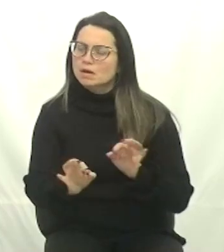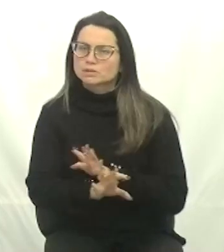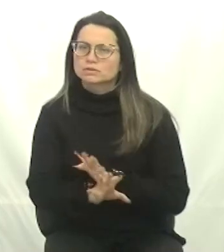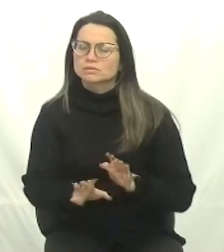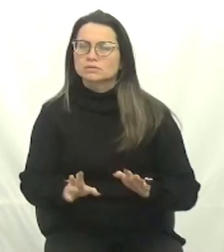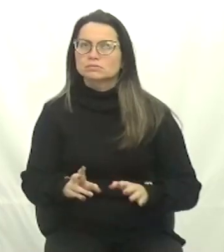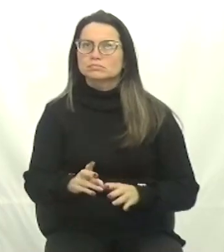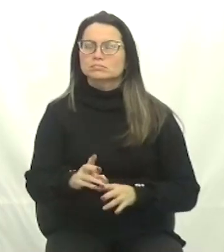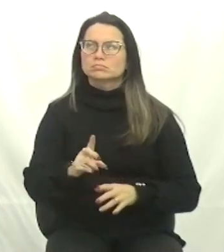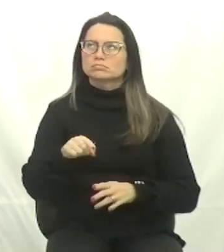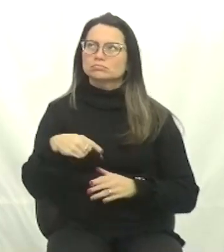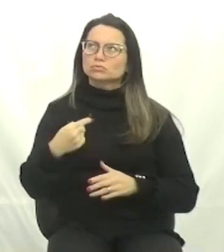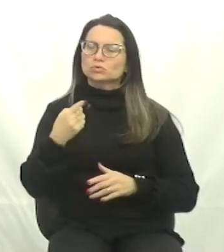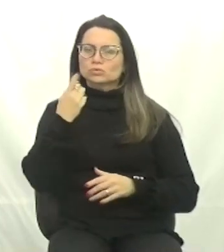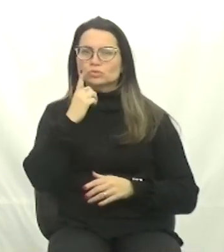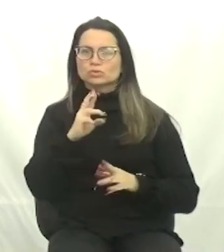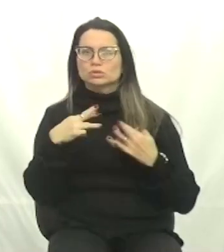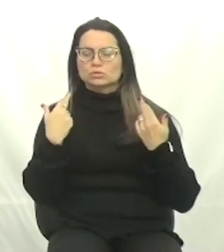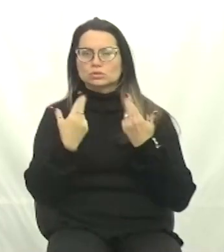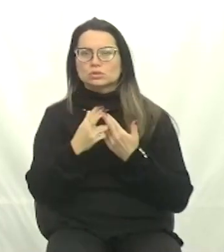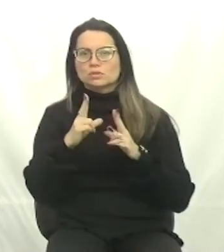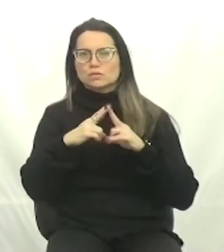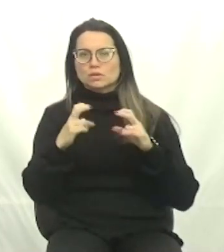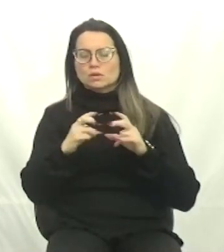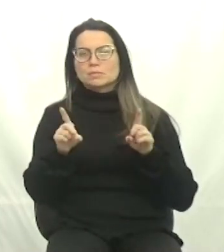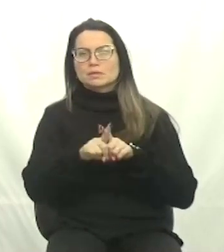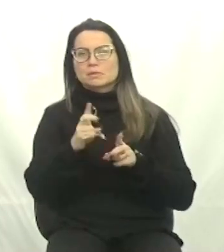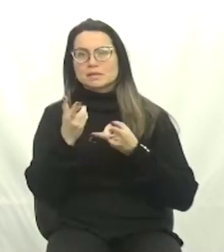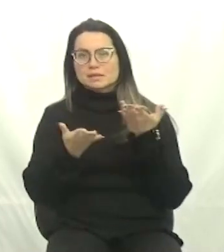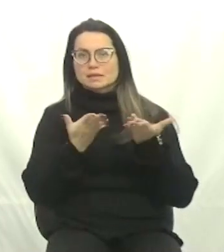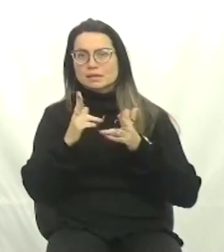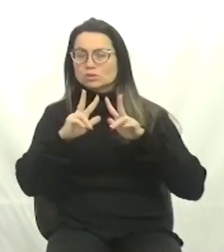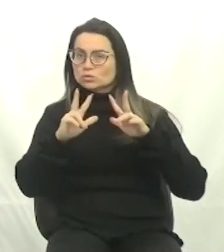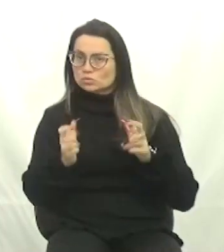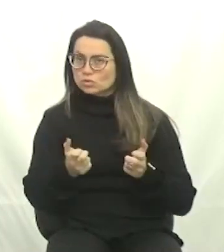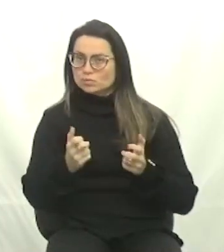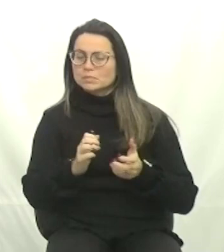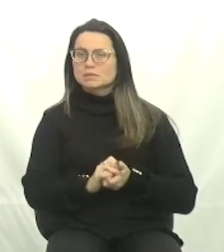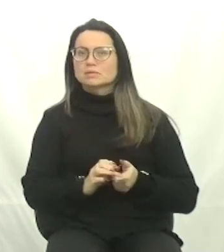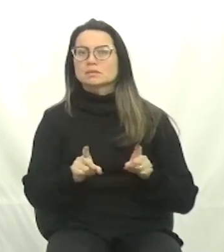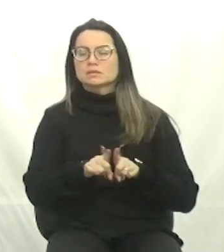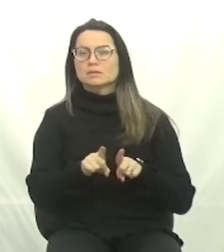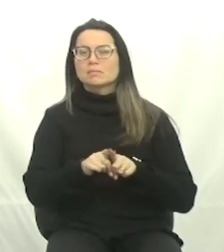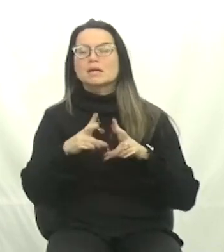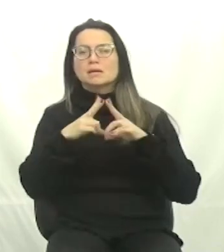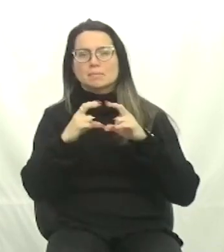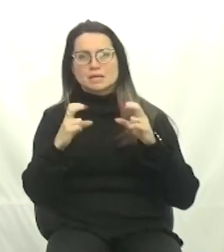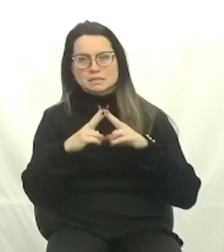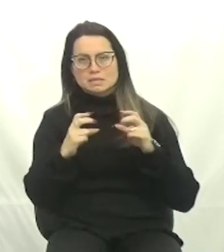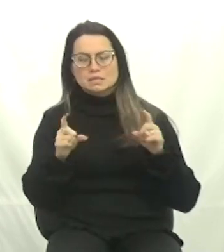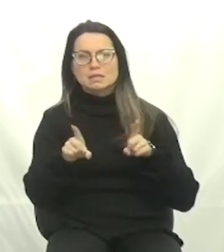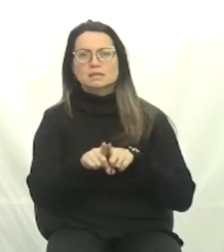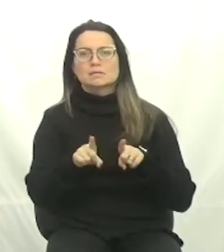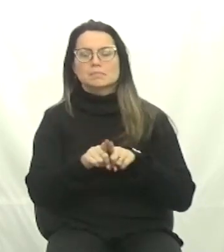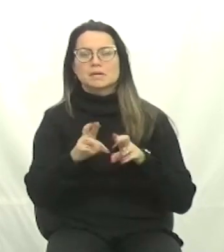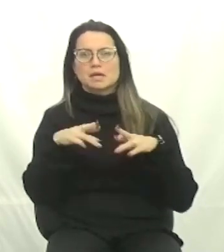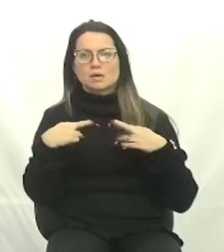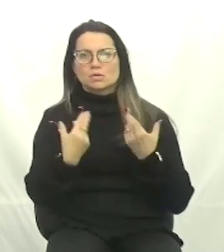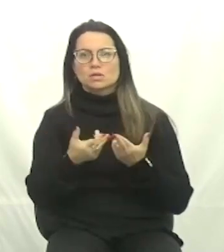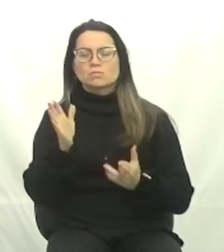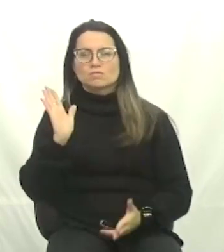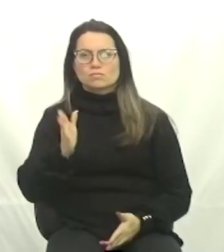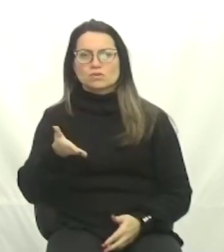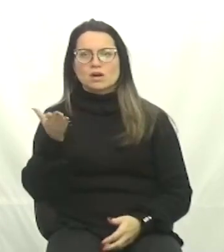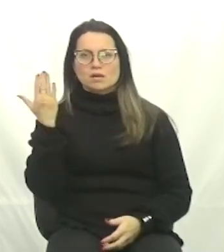Florianópolis, também tratando dessa matéria, assim como tratamos em Brasília, na última reunião que fizemos, para que todos